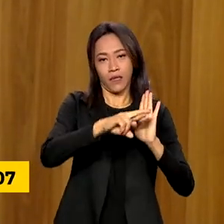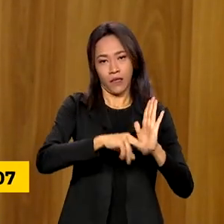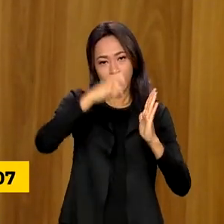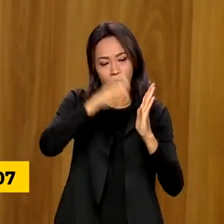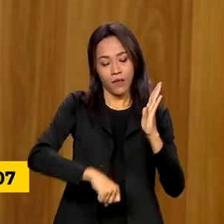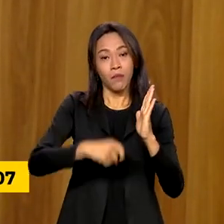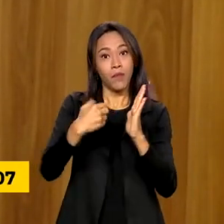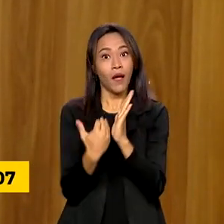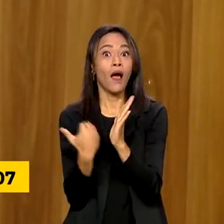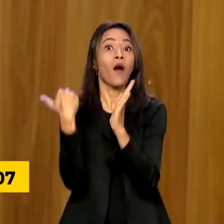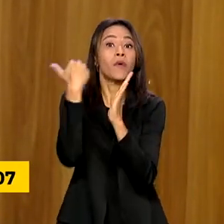a mais do crescimento econômico.